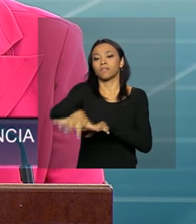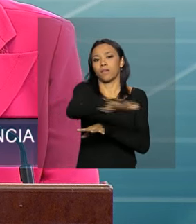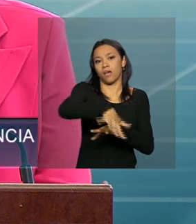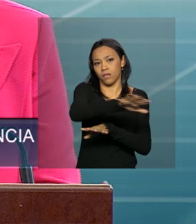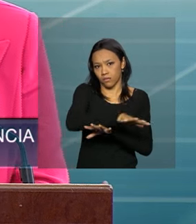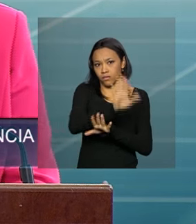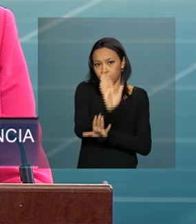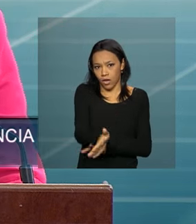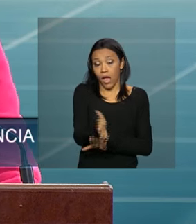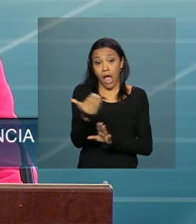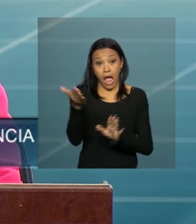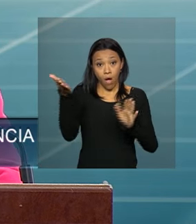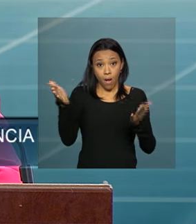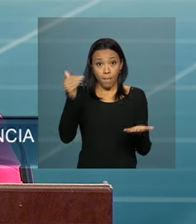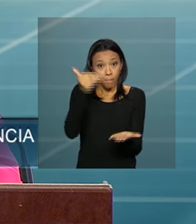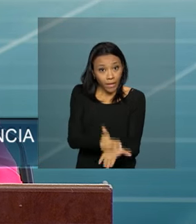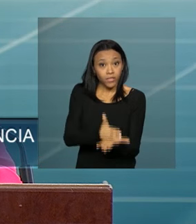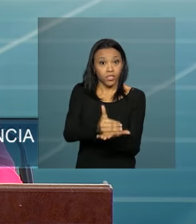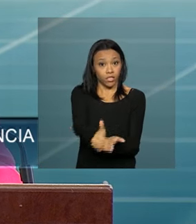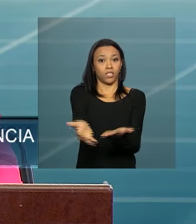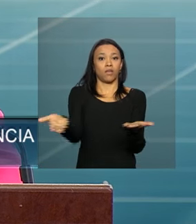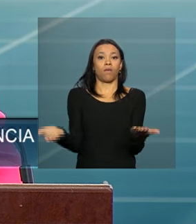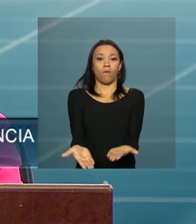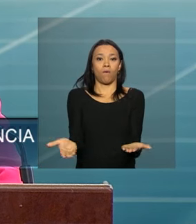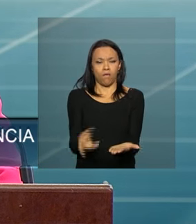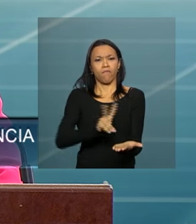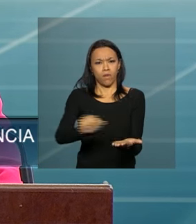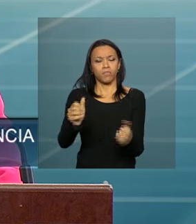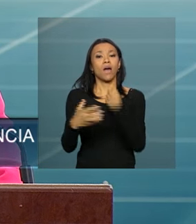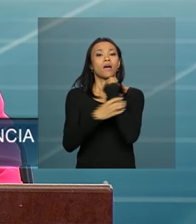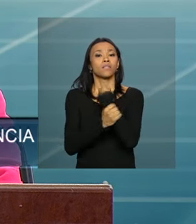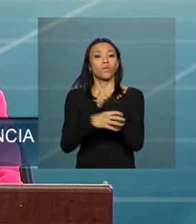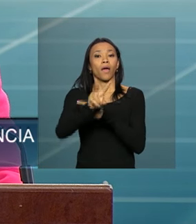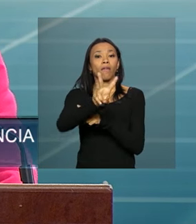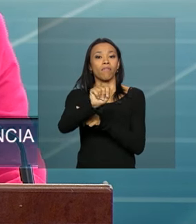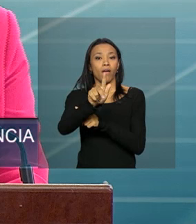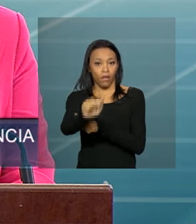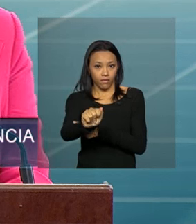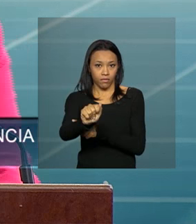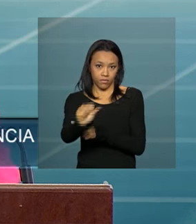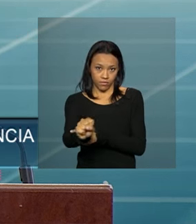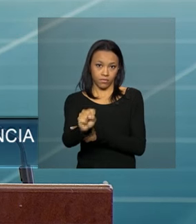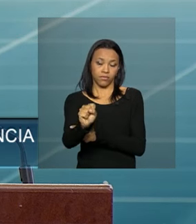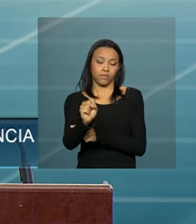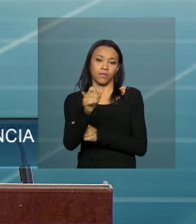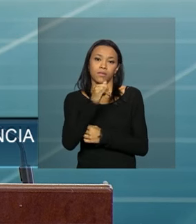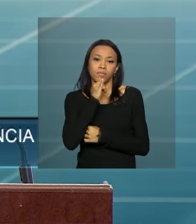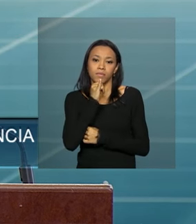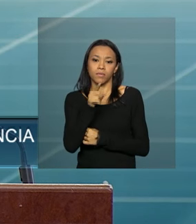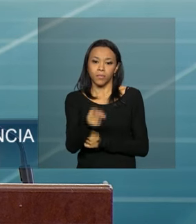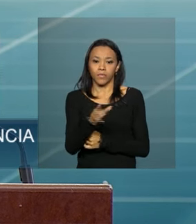de agora, nós vamos garantir vagas em sequências coerentes. Traduzindo do